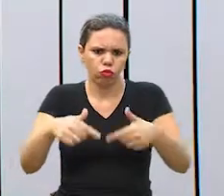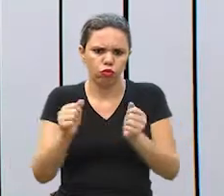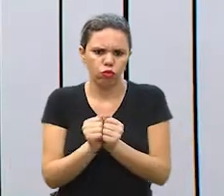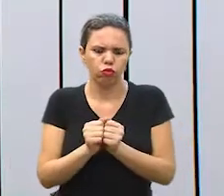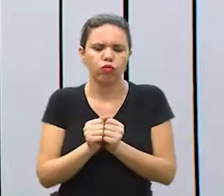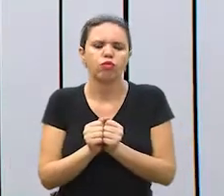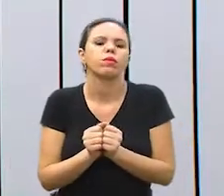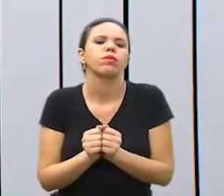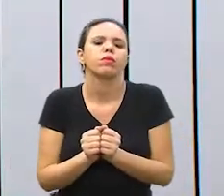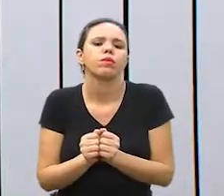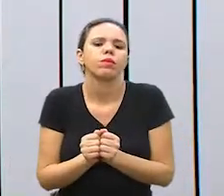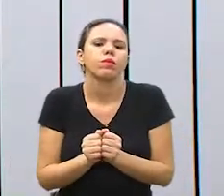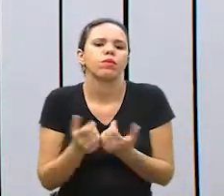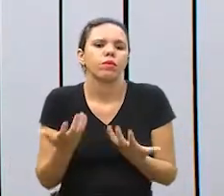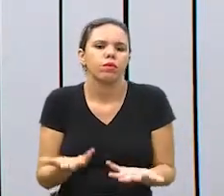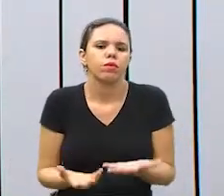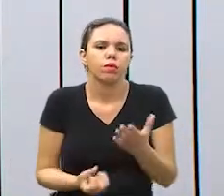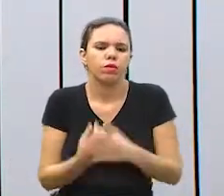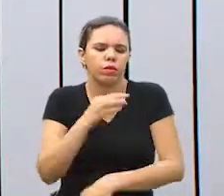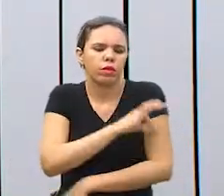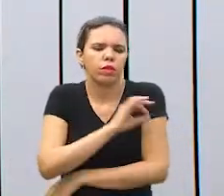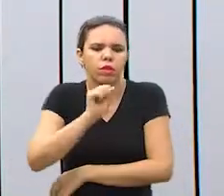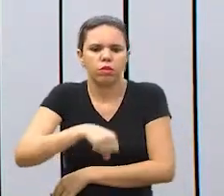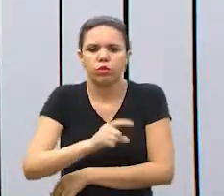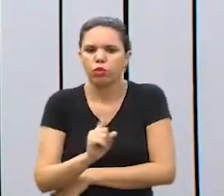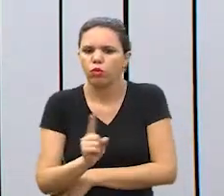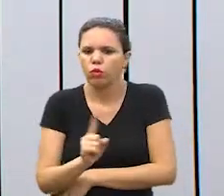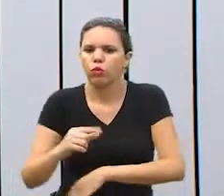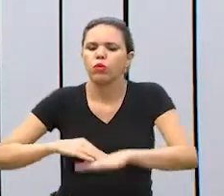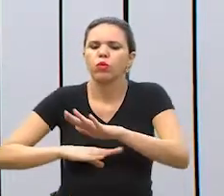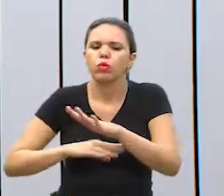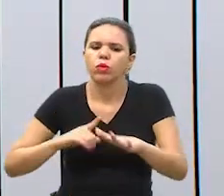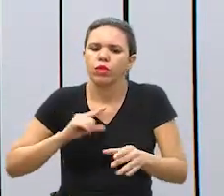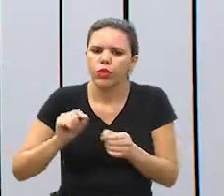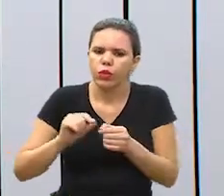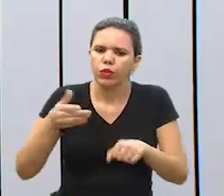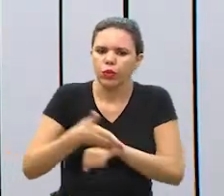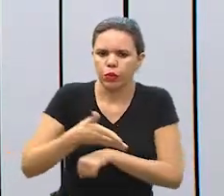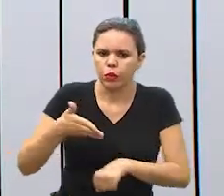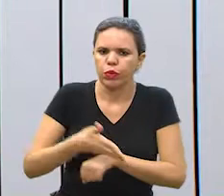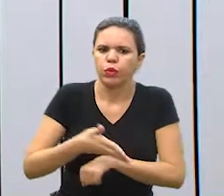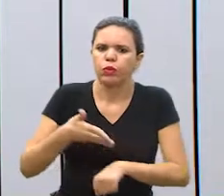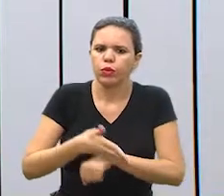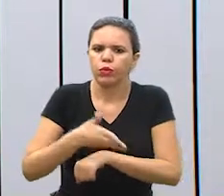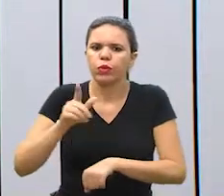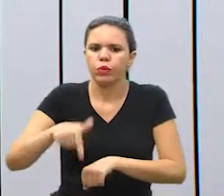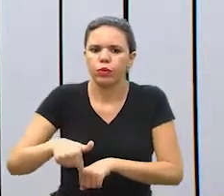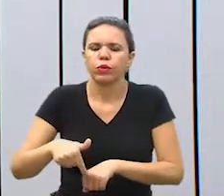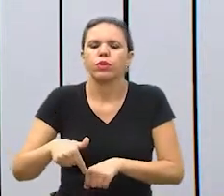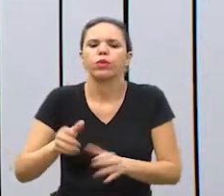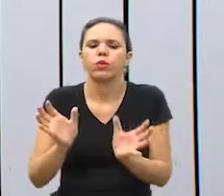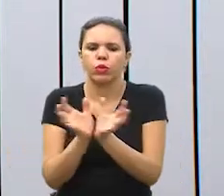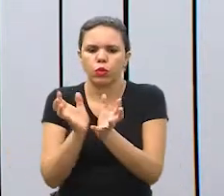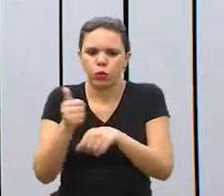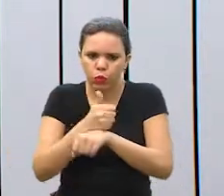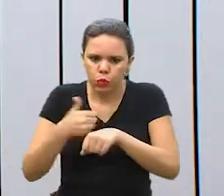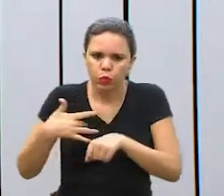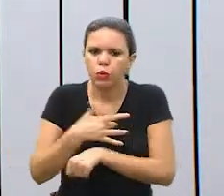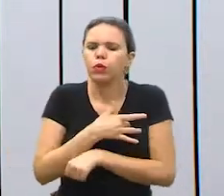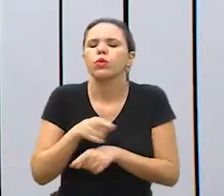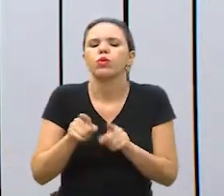todo mundo junto. Queira o Executivo ou não, a Câmara tem que fazer parte desse comitê, tá